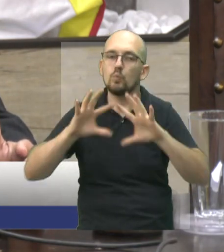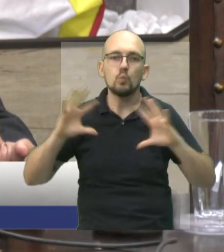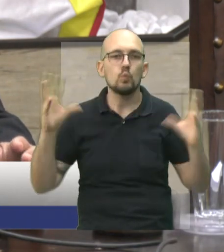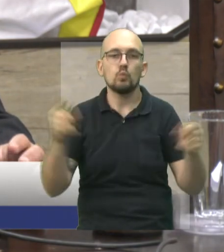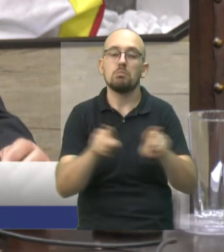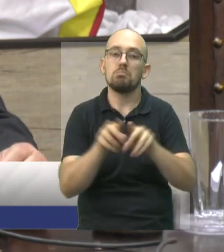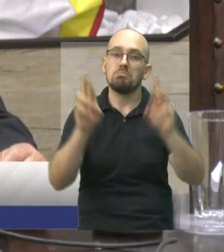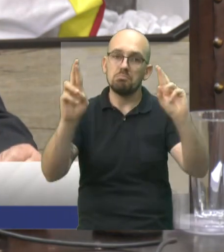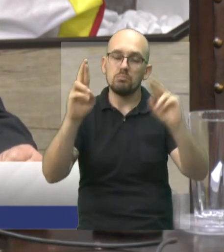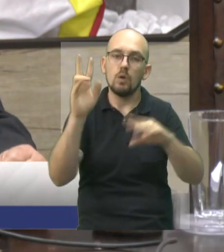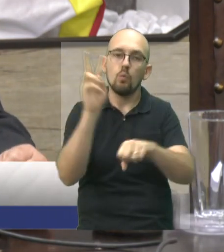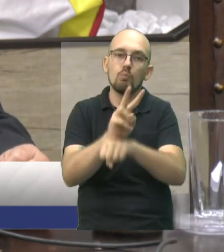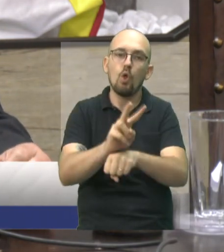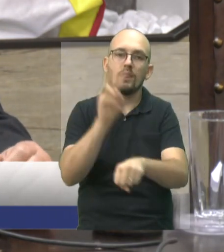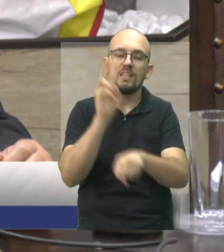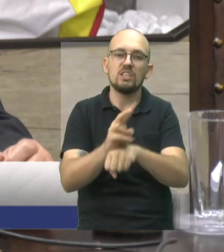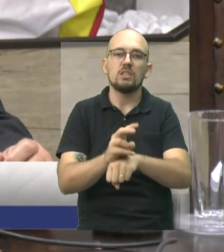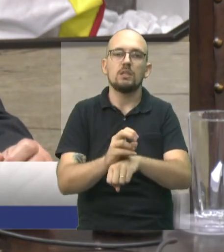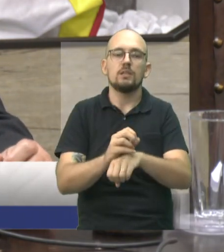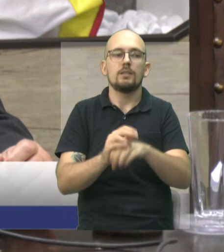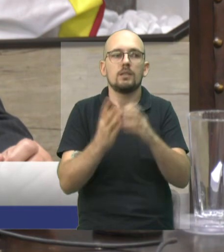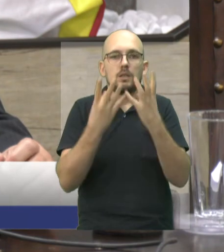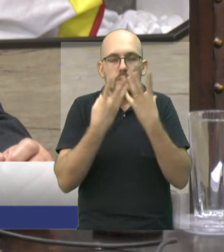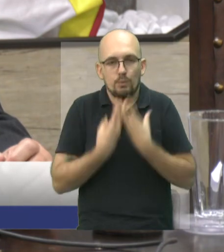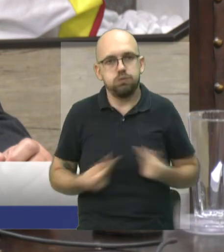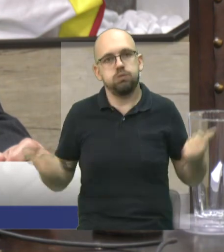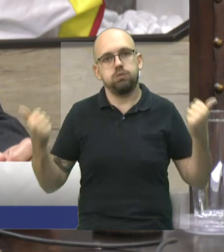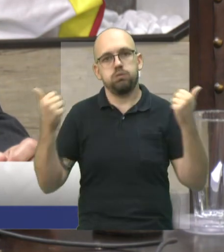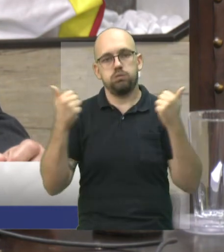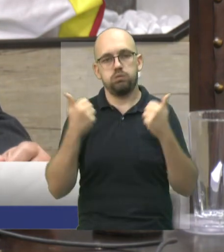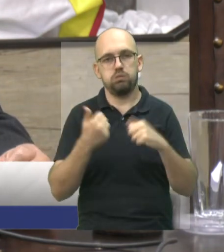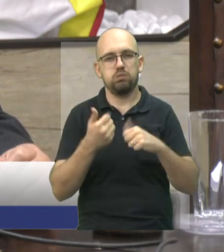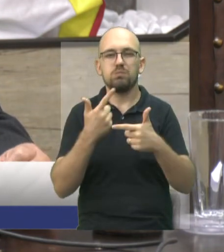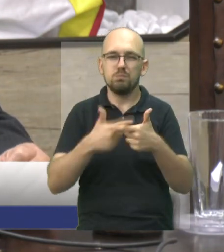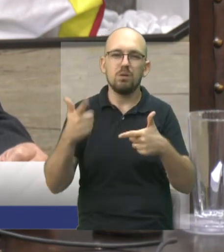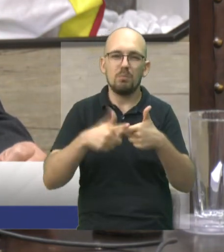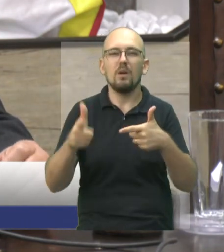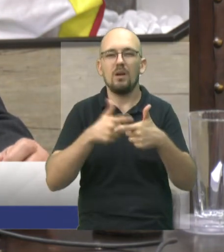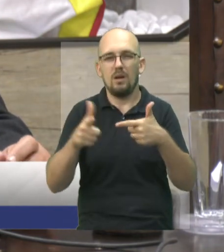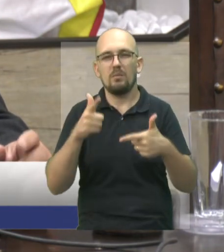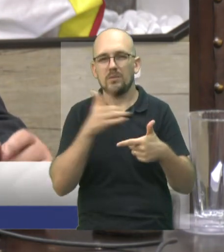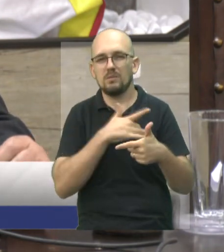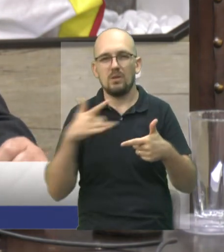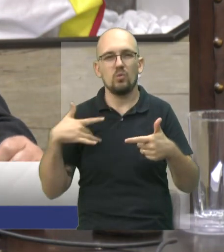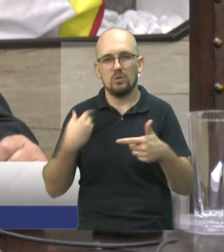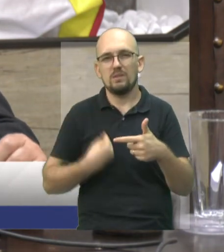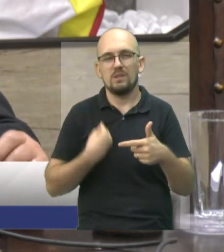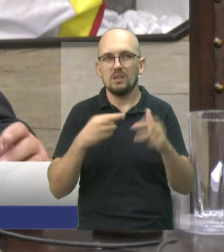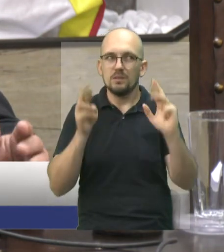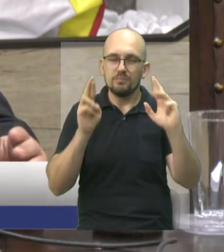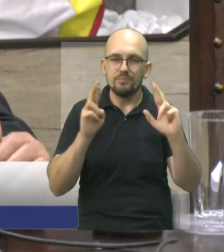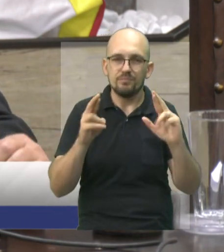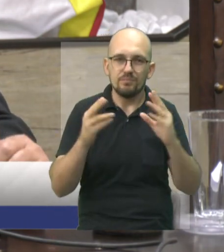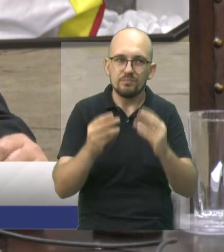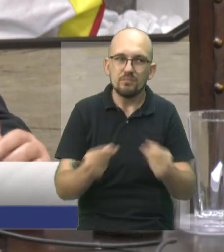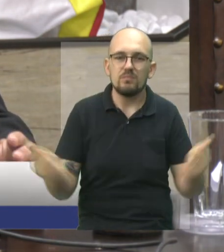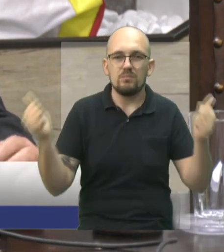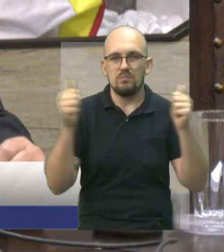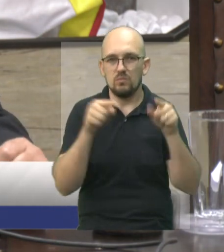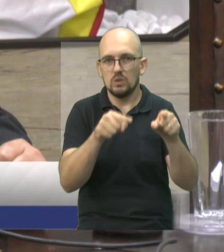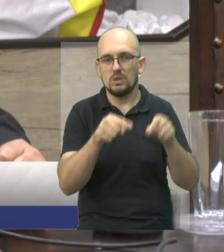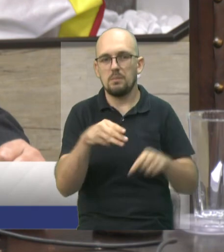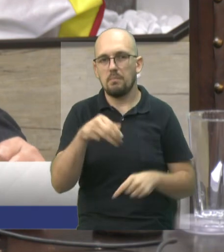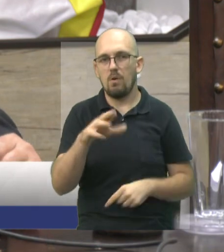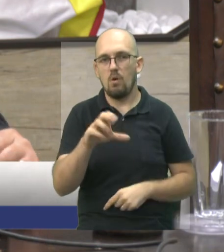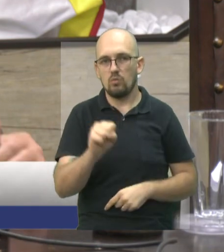seja protegido e saia dessa situação difícil que você está passando. E não poderia deixar de,